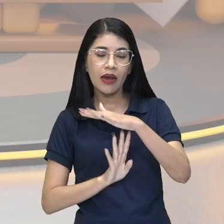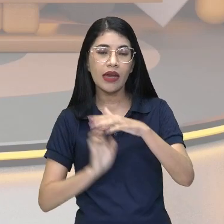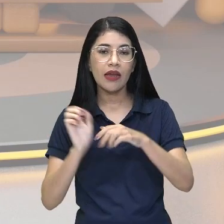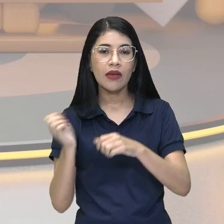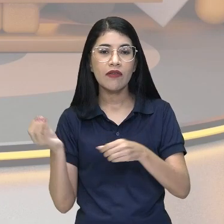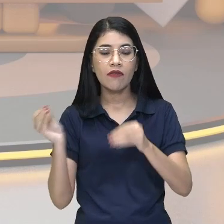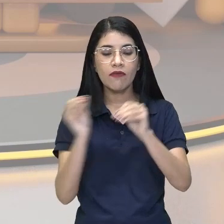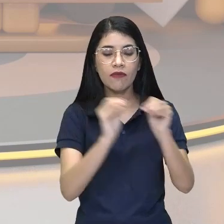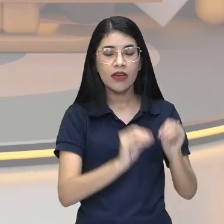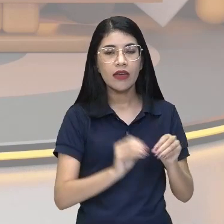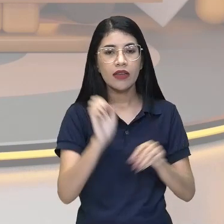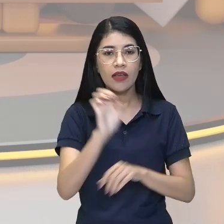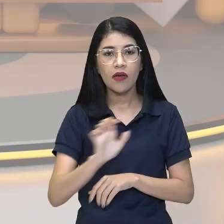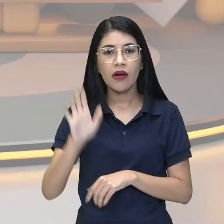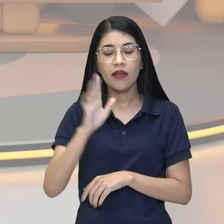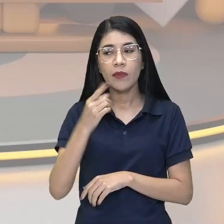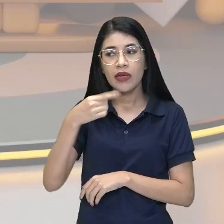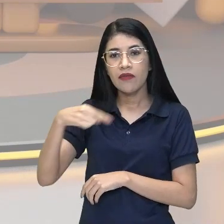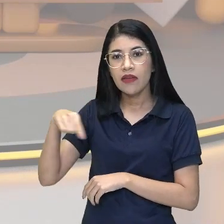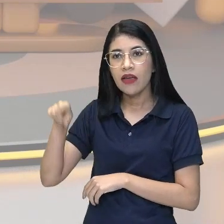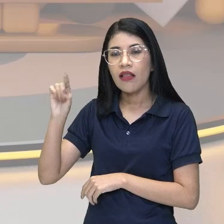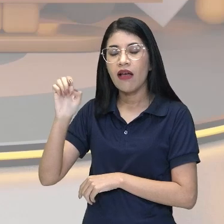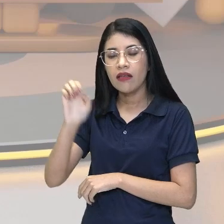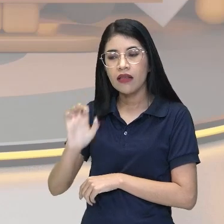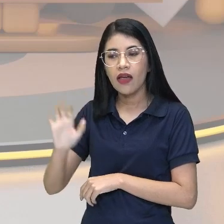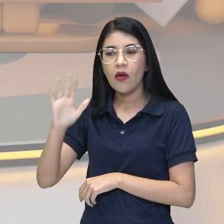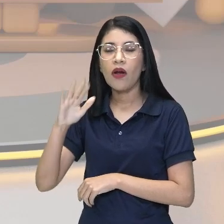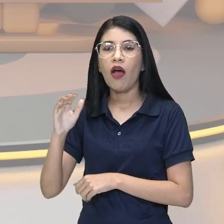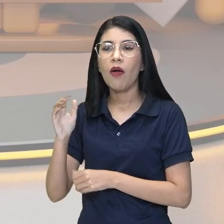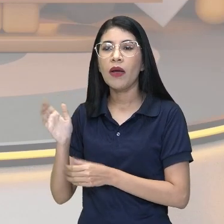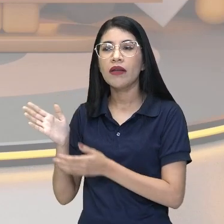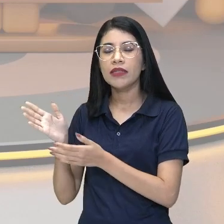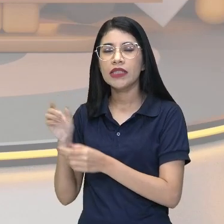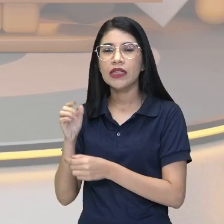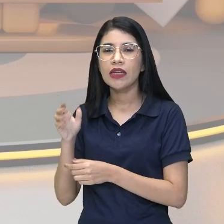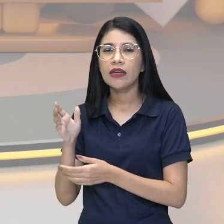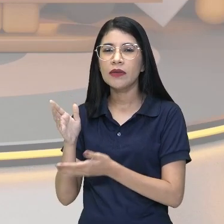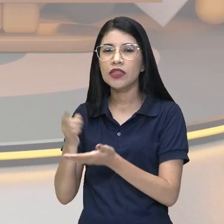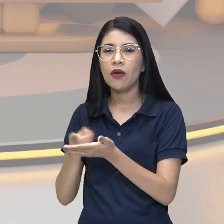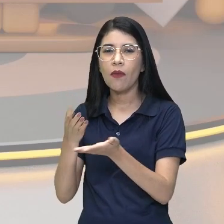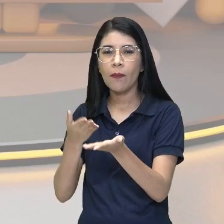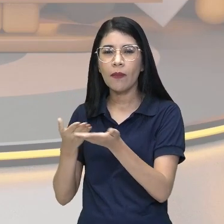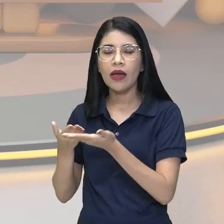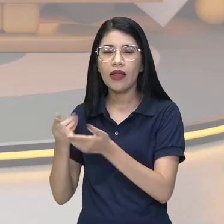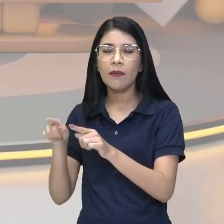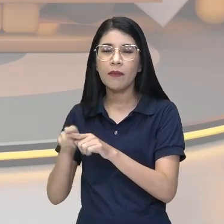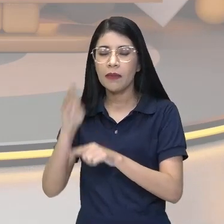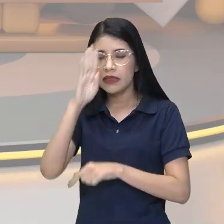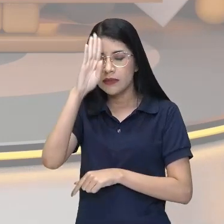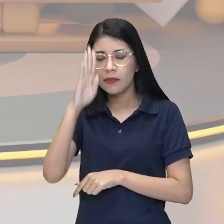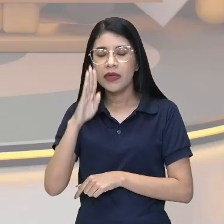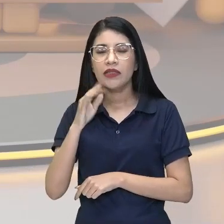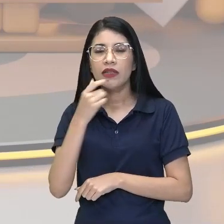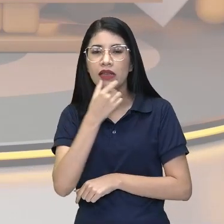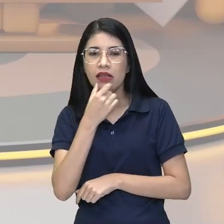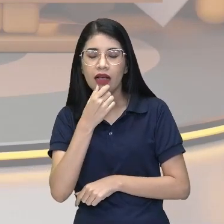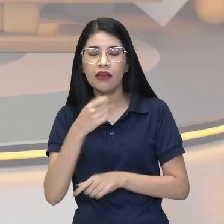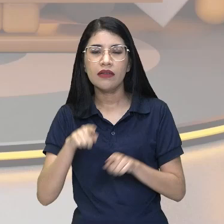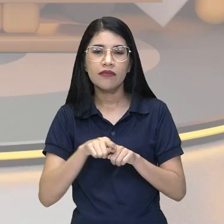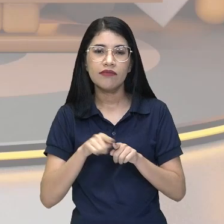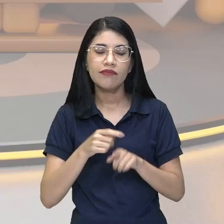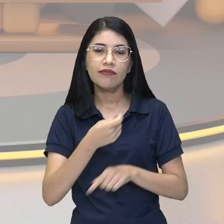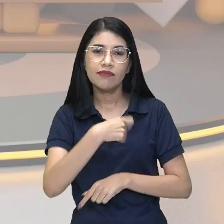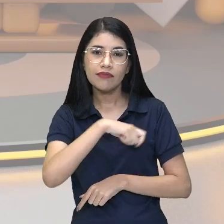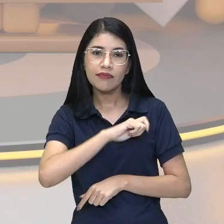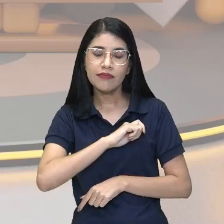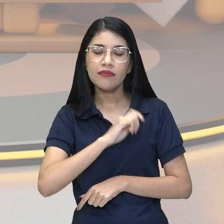Ele vai buscar lá na Europa, migrantes, principalmente na Espanha, na Itália, né, que estão passando por dificuldade. Então